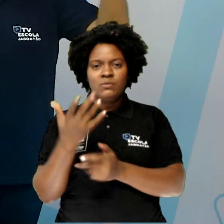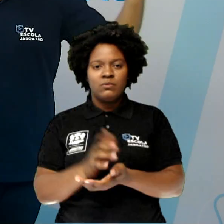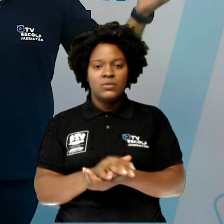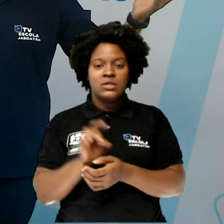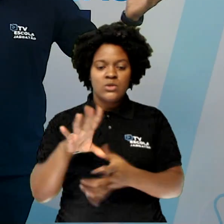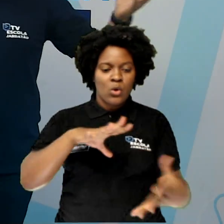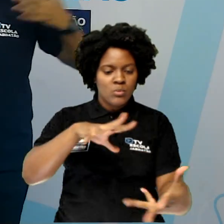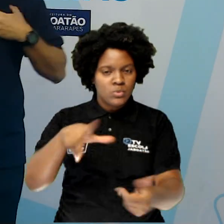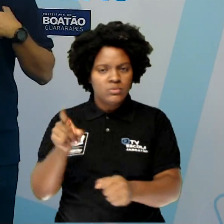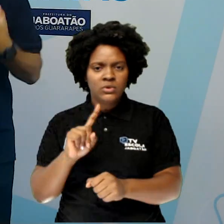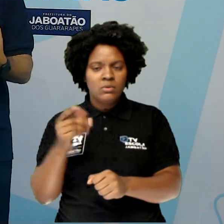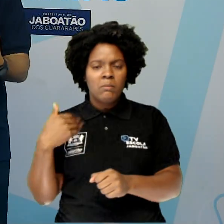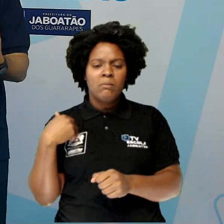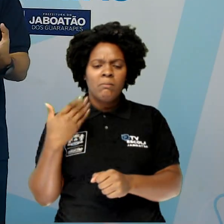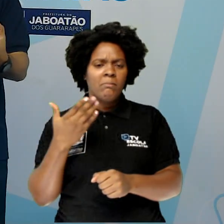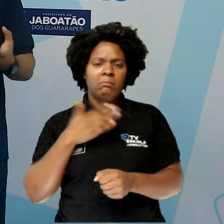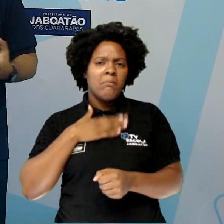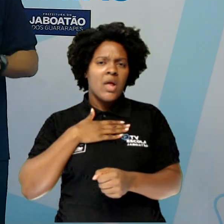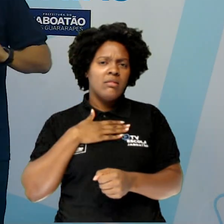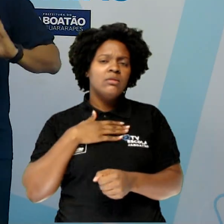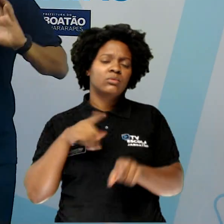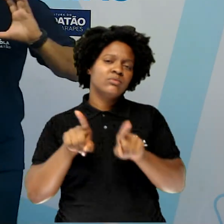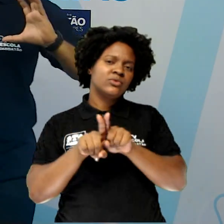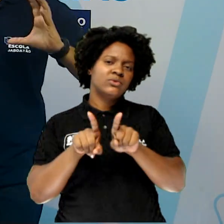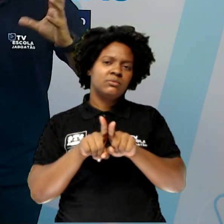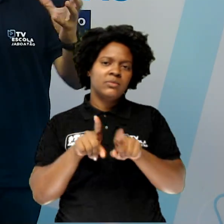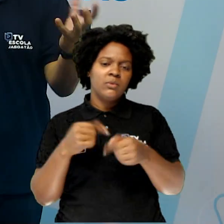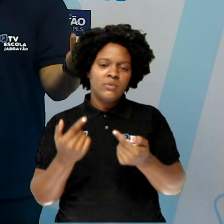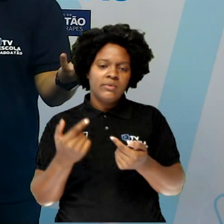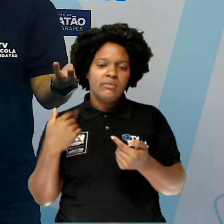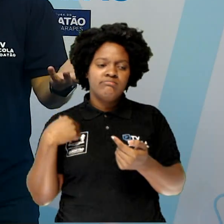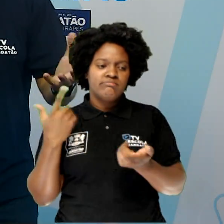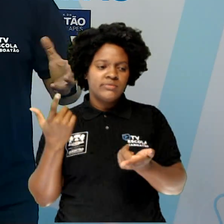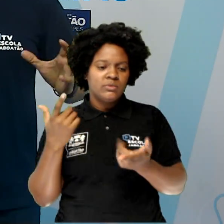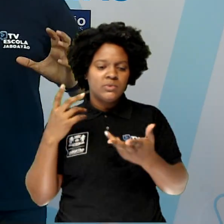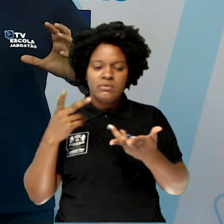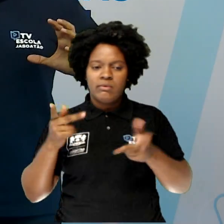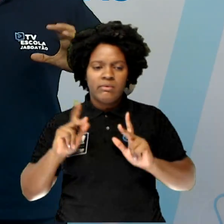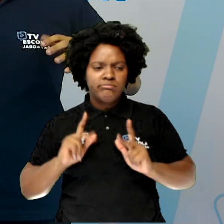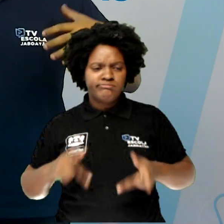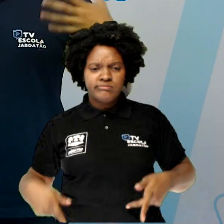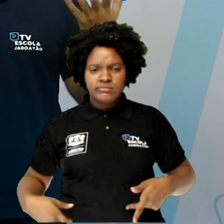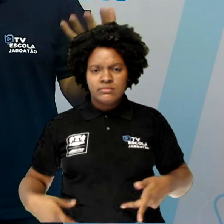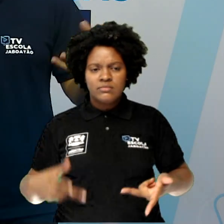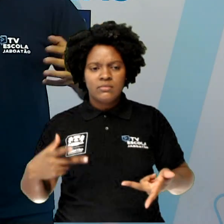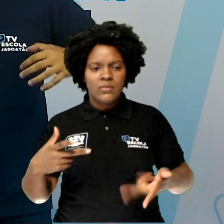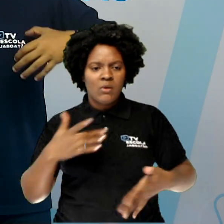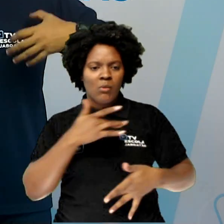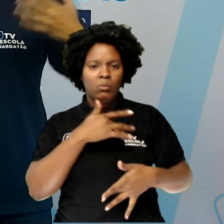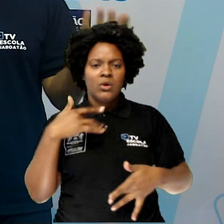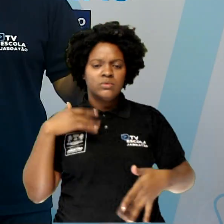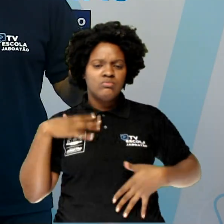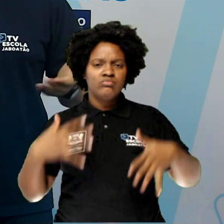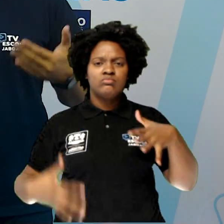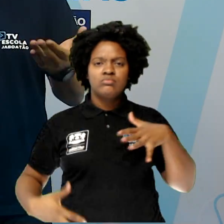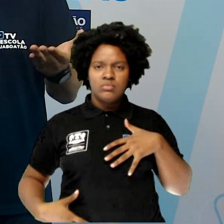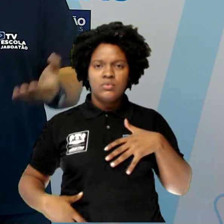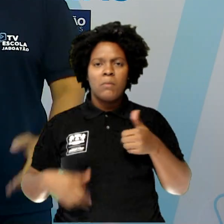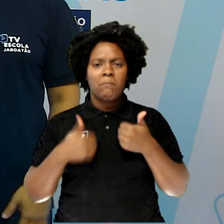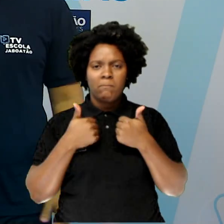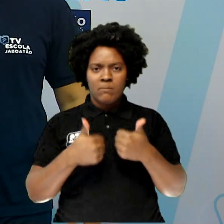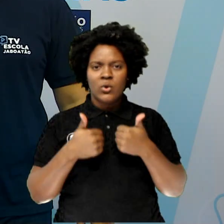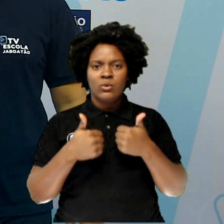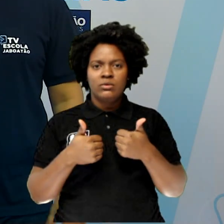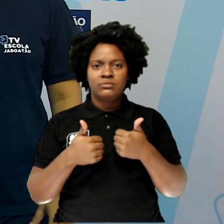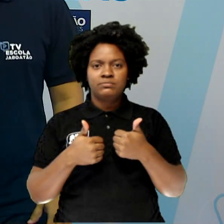meio ambiente, mas para o nosso meio, né? Porque se a gente tem uma natureza equilibrada, saudável, a gente